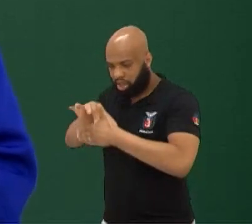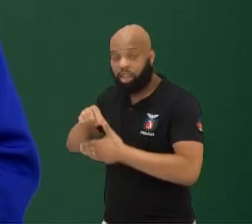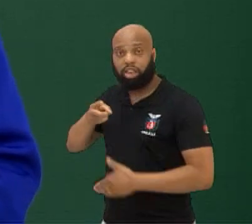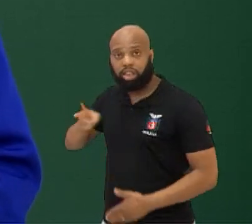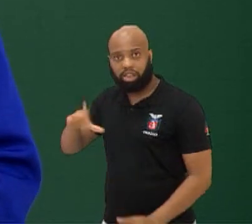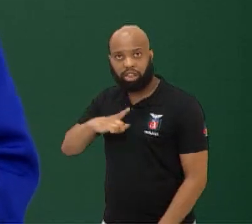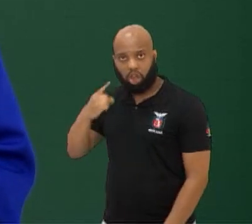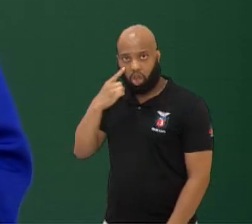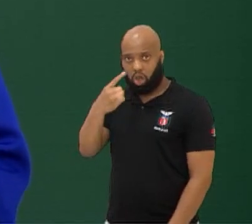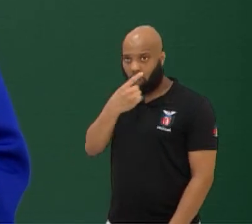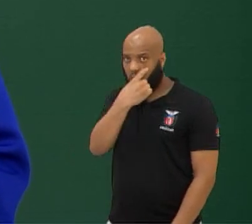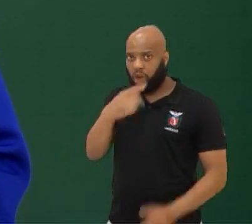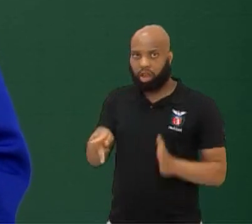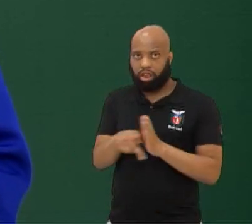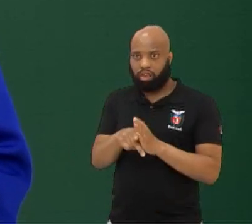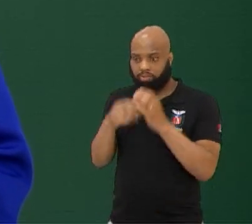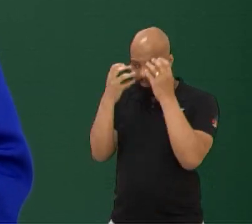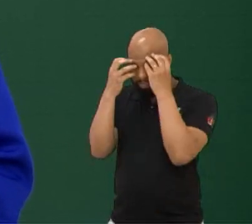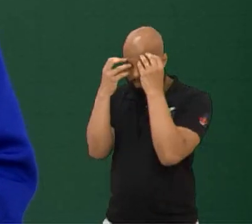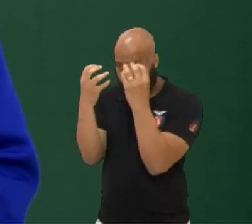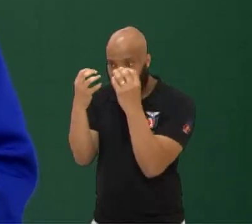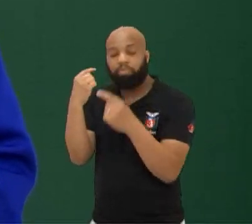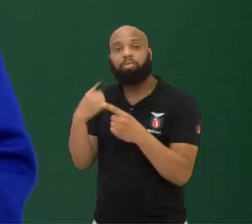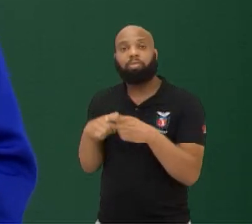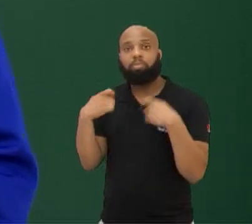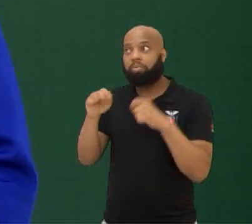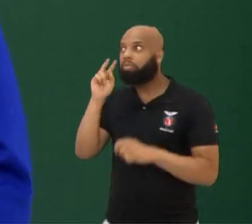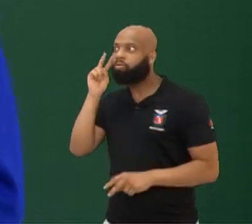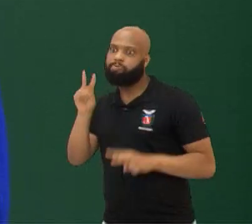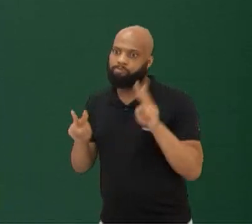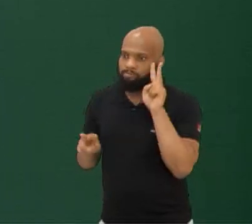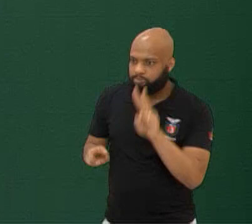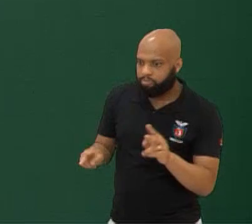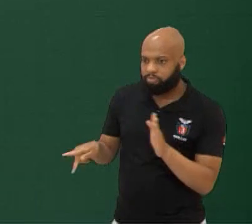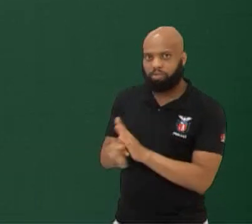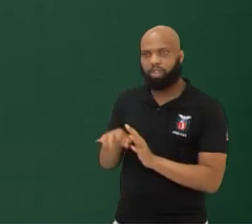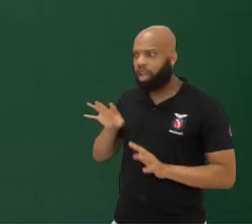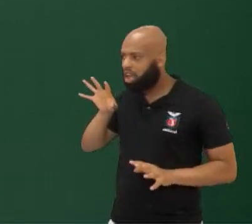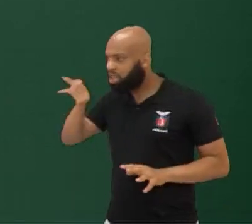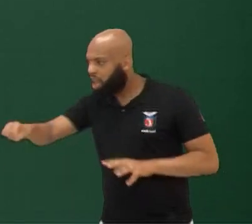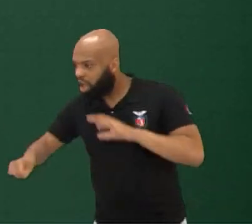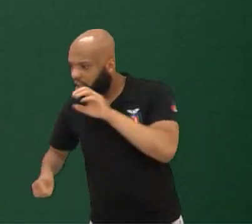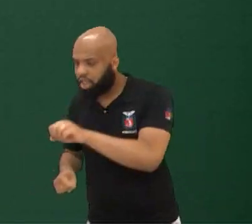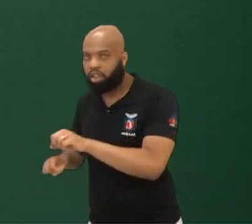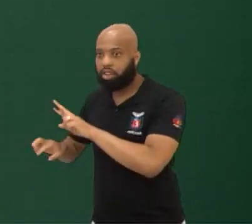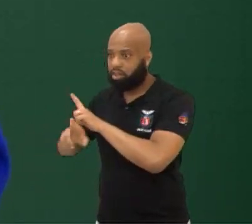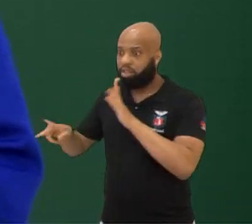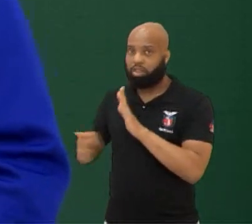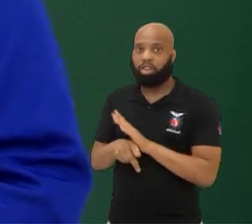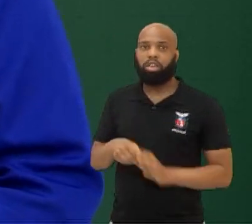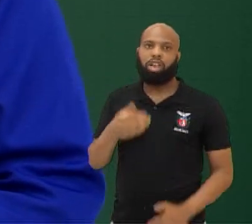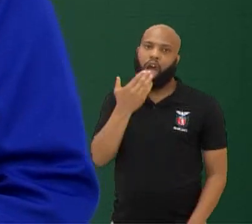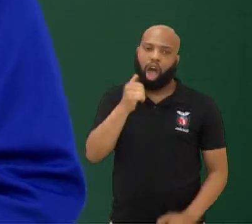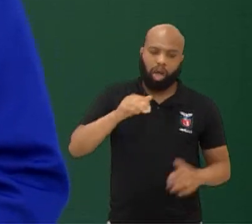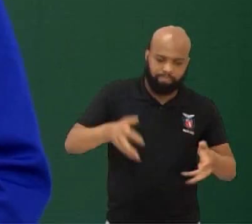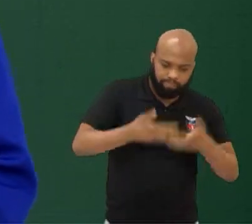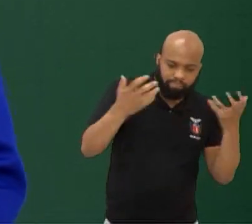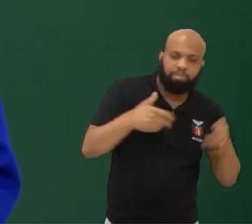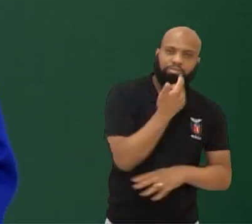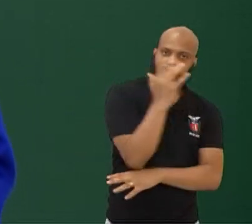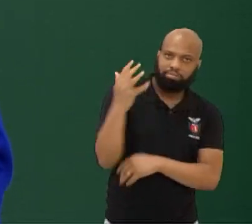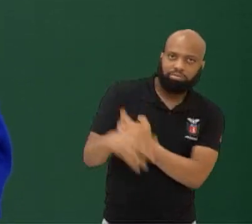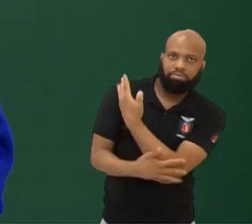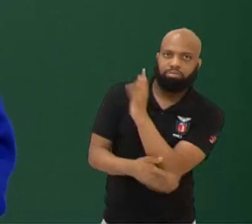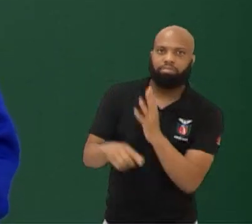os olhos para a parte da frente do corpo. Por quê? Porque eles precisam visualizar a sua presa. Diferente dos herbívoros, que têm os olhos lateralizados, ou seja, eles